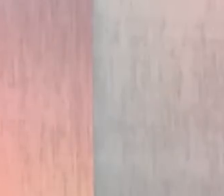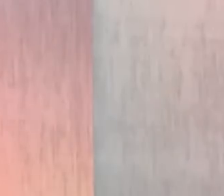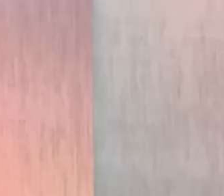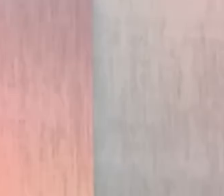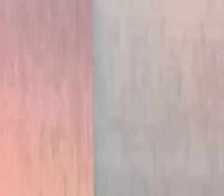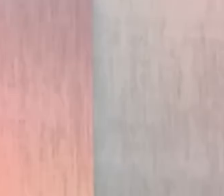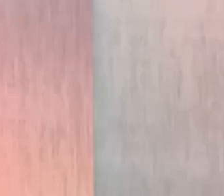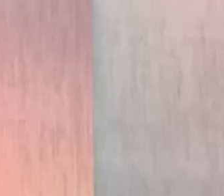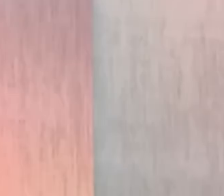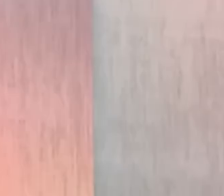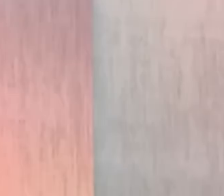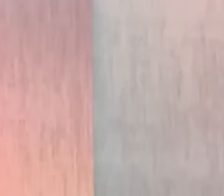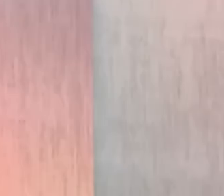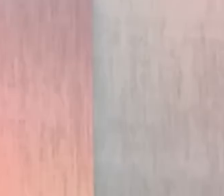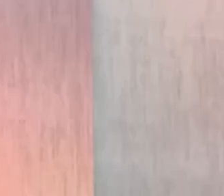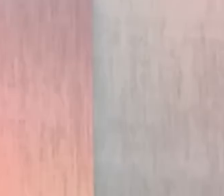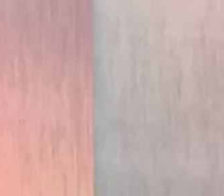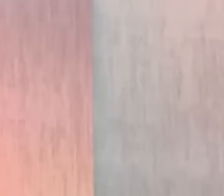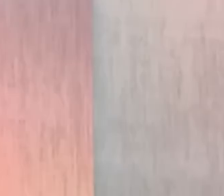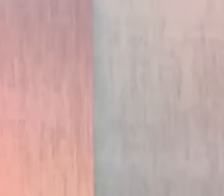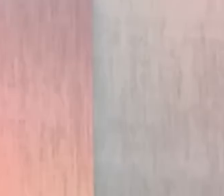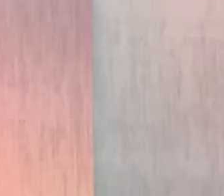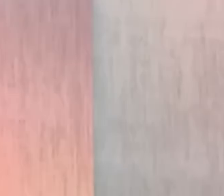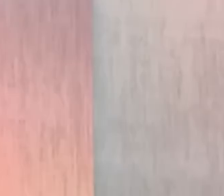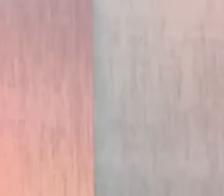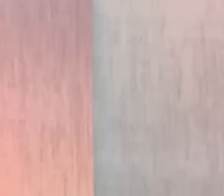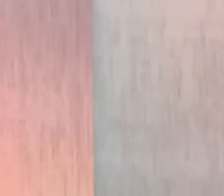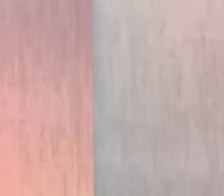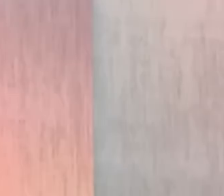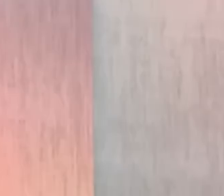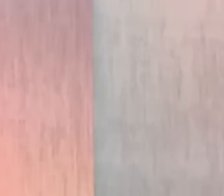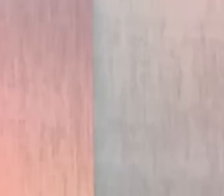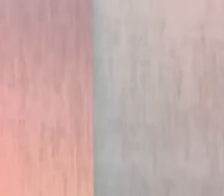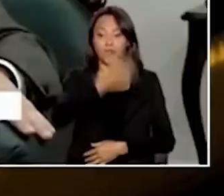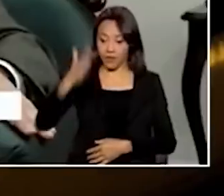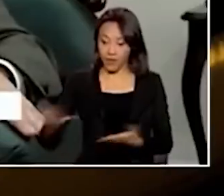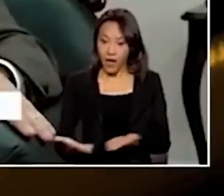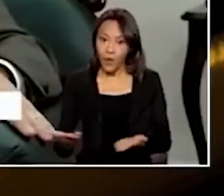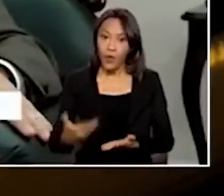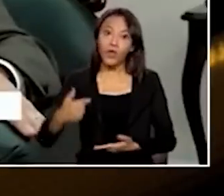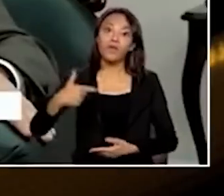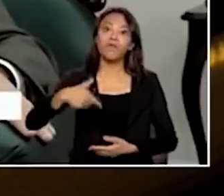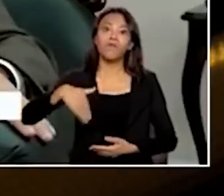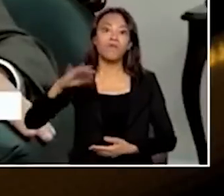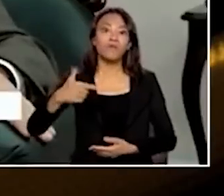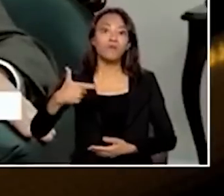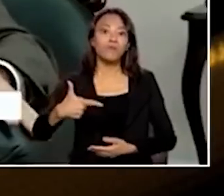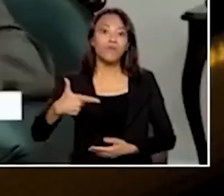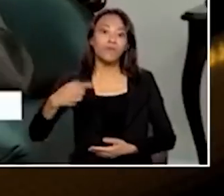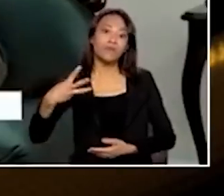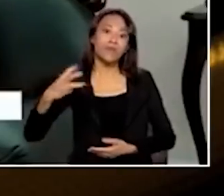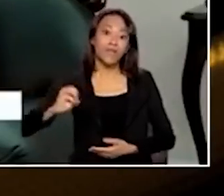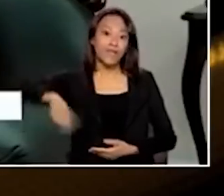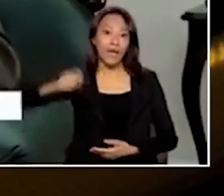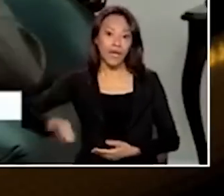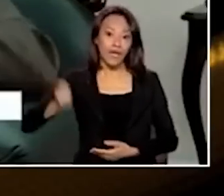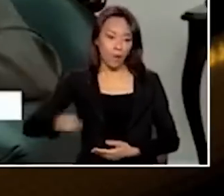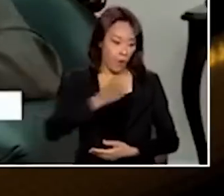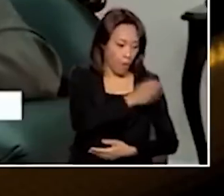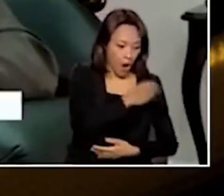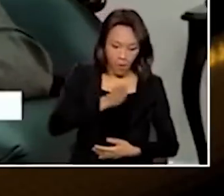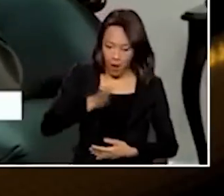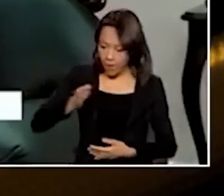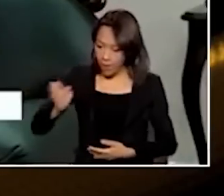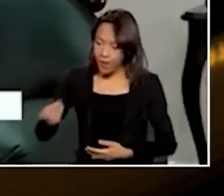do Anderson Torres que é uma figura pública foi ministro da Justiça foi Secretário de Segurança do Distrito Federal